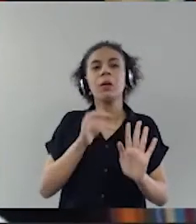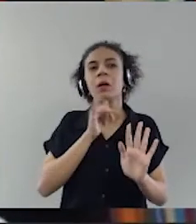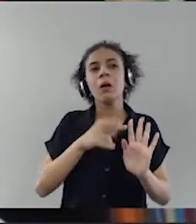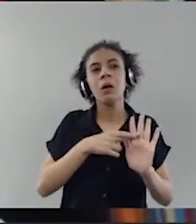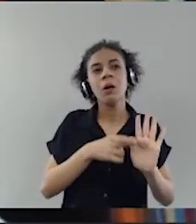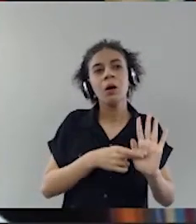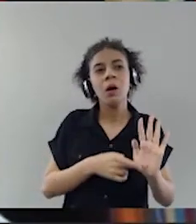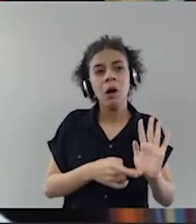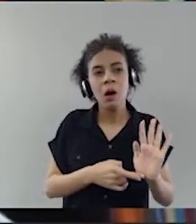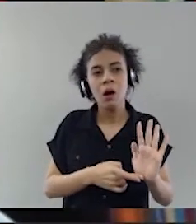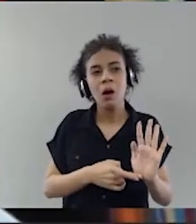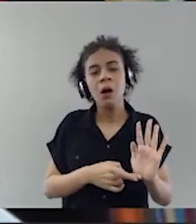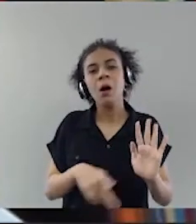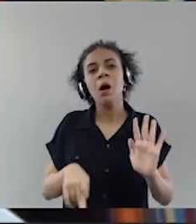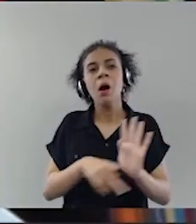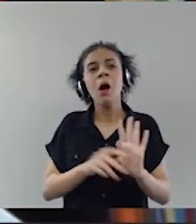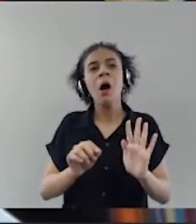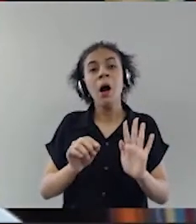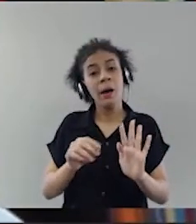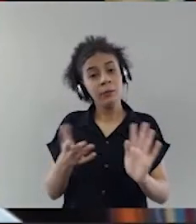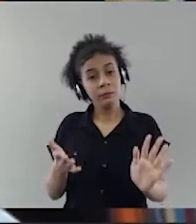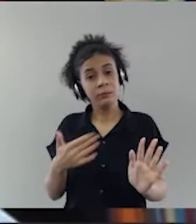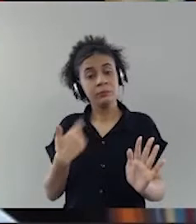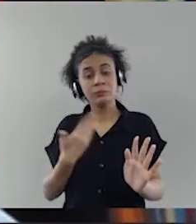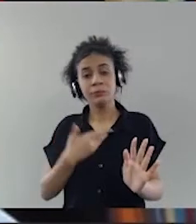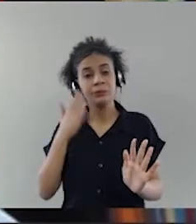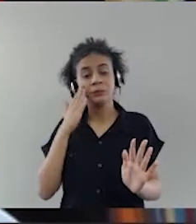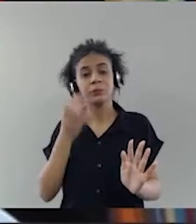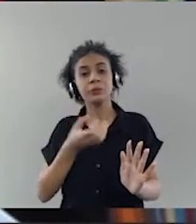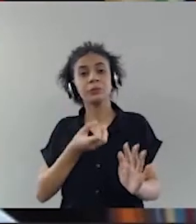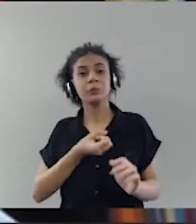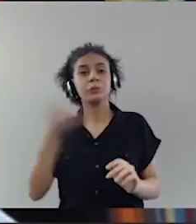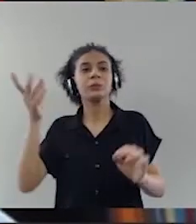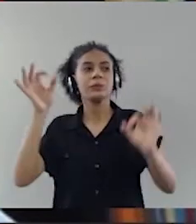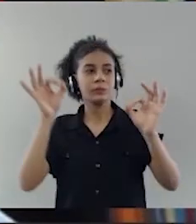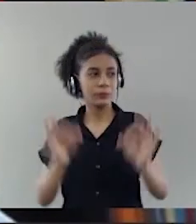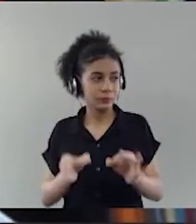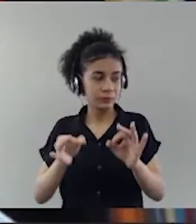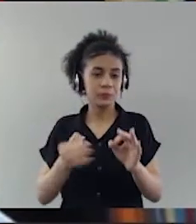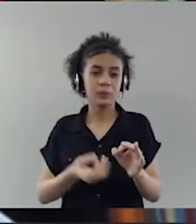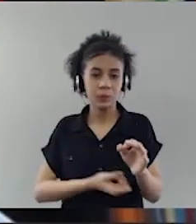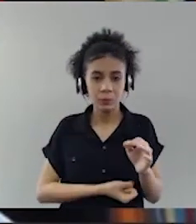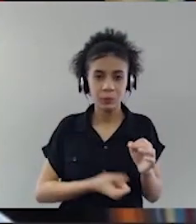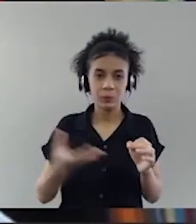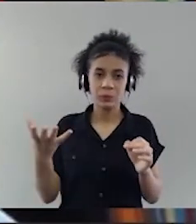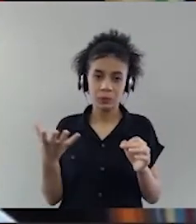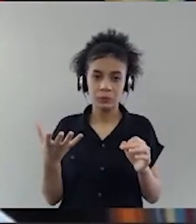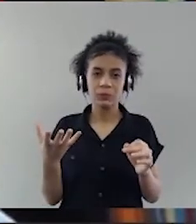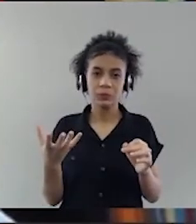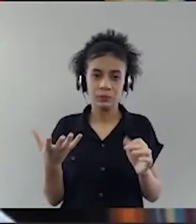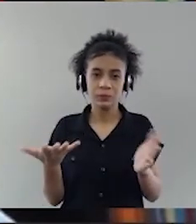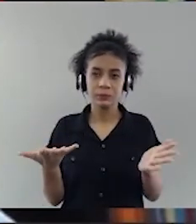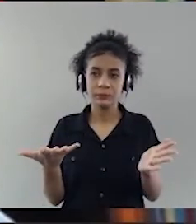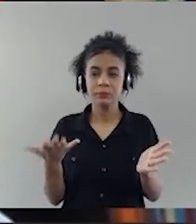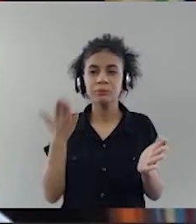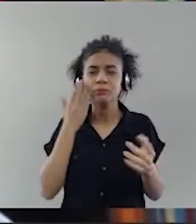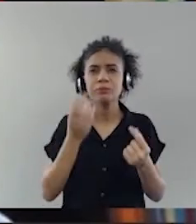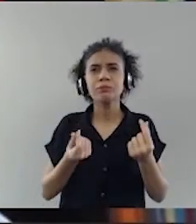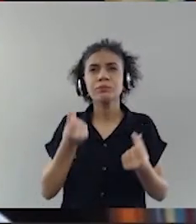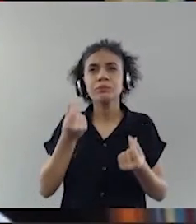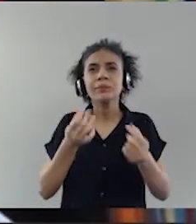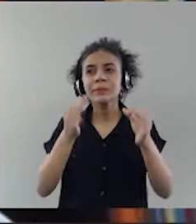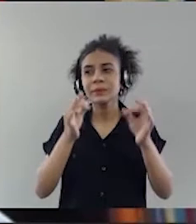que são rotineiras, muito embora sem quantidades, né, definitivas, sem quantidades assim estimadas de